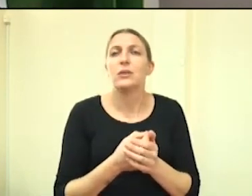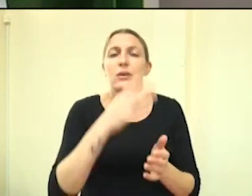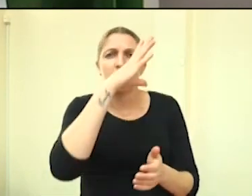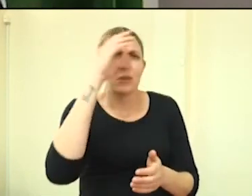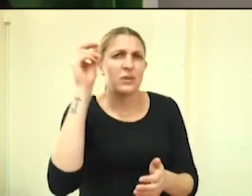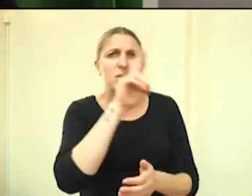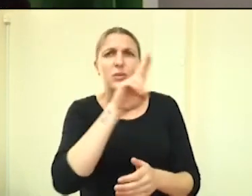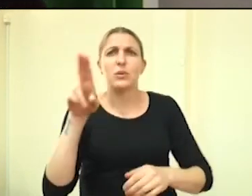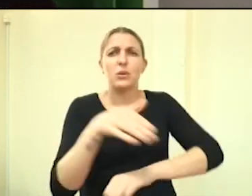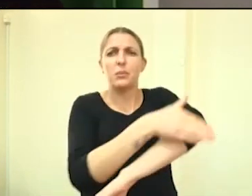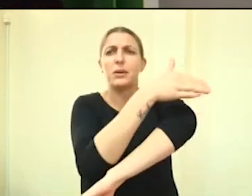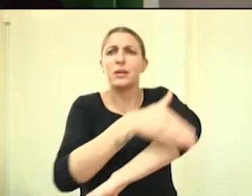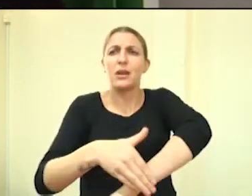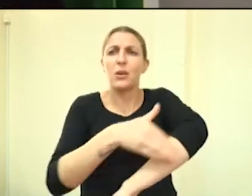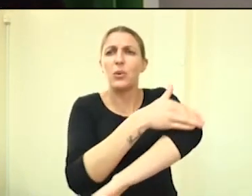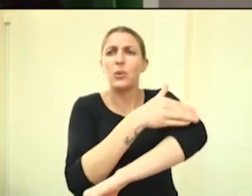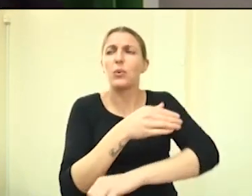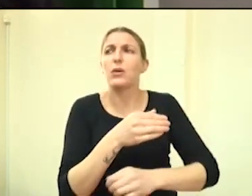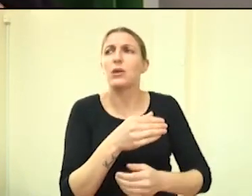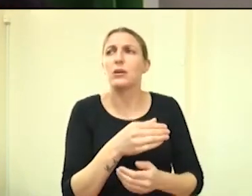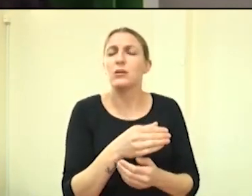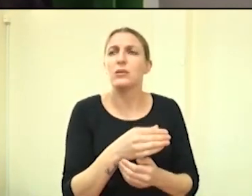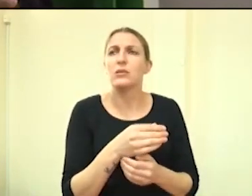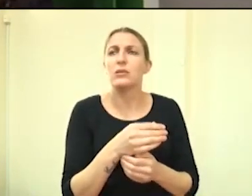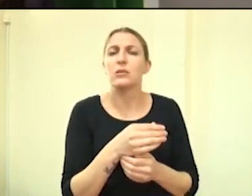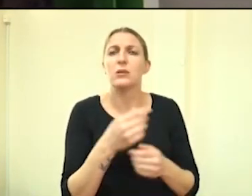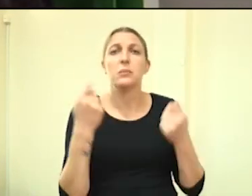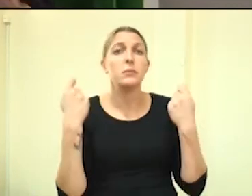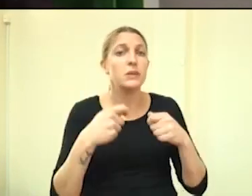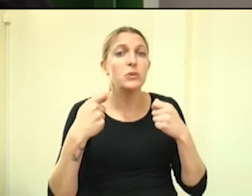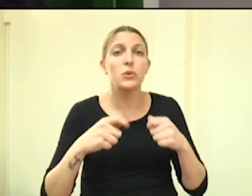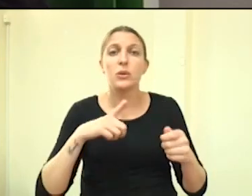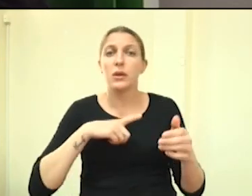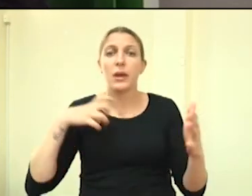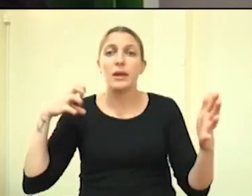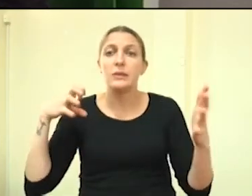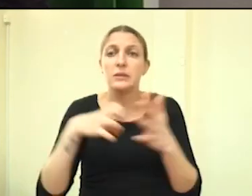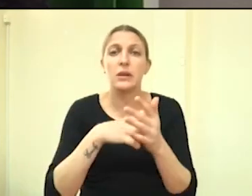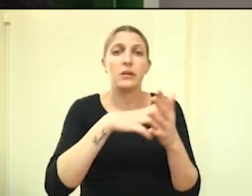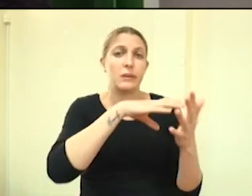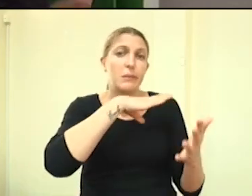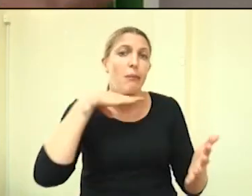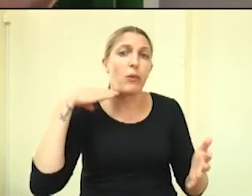Silveira Martins. Uruguai não, com Aratiba. Né? Aratiba precisou morrer gente para botar uma sinaleira.